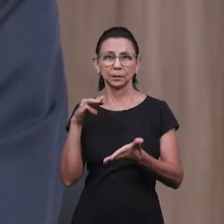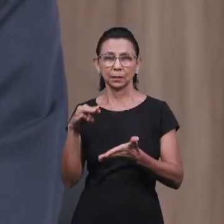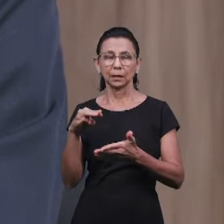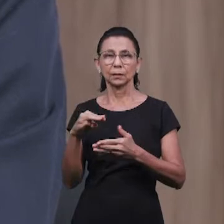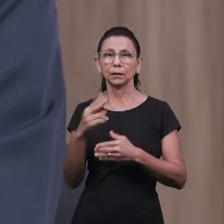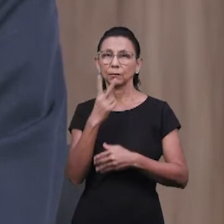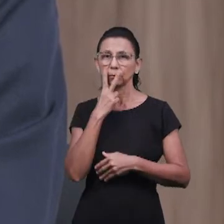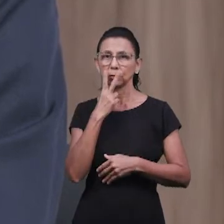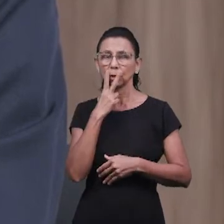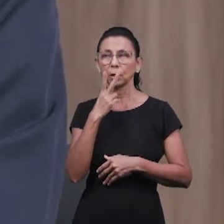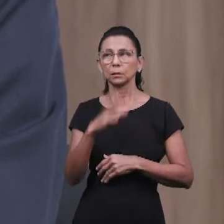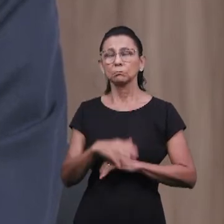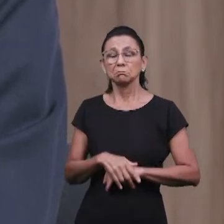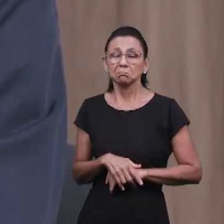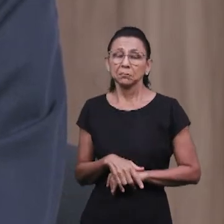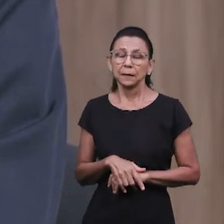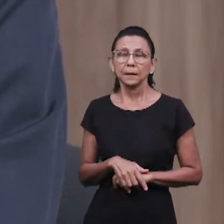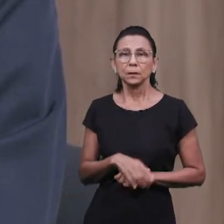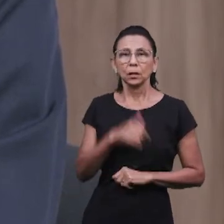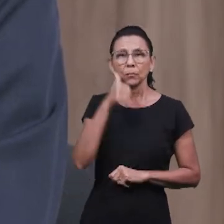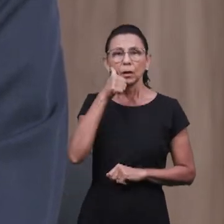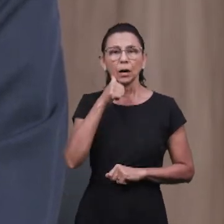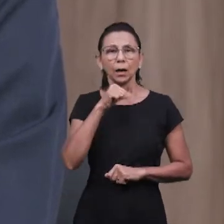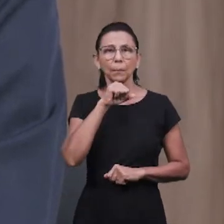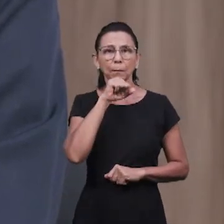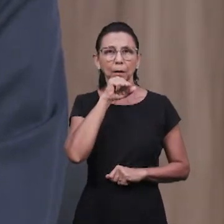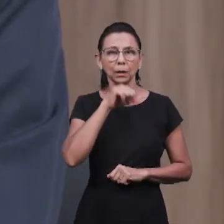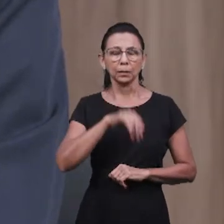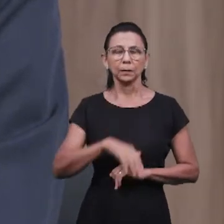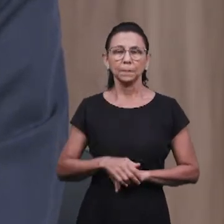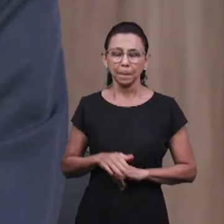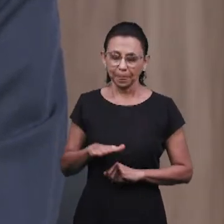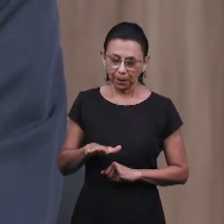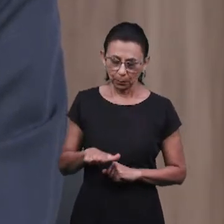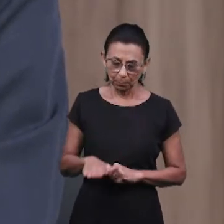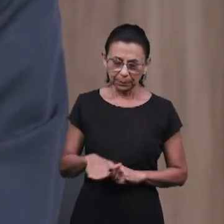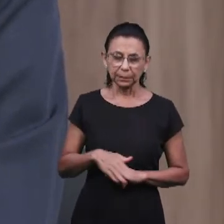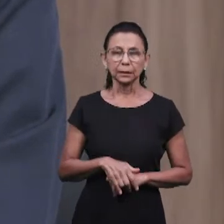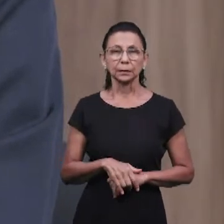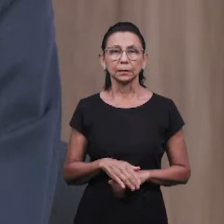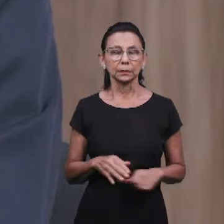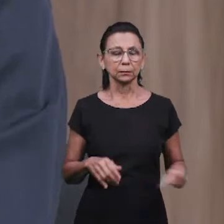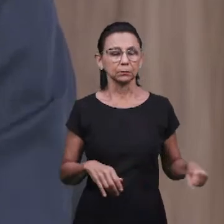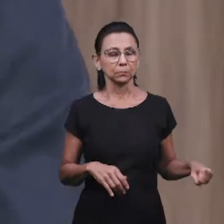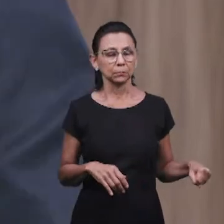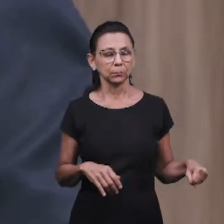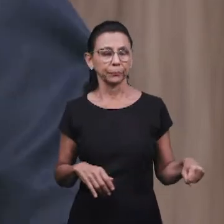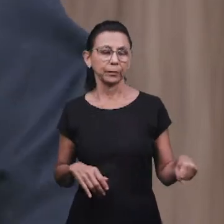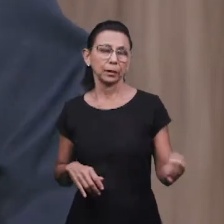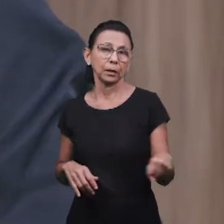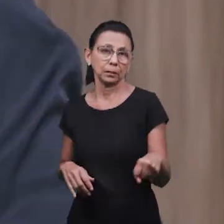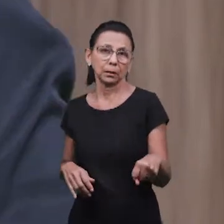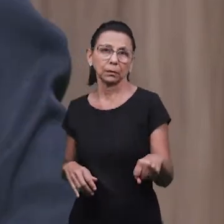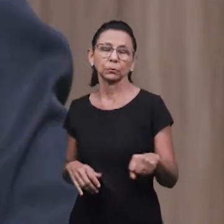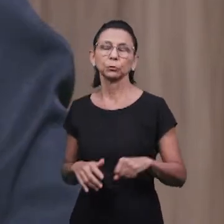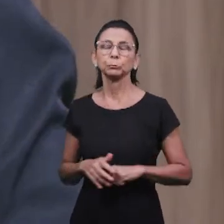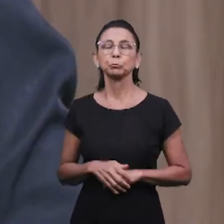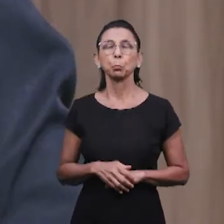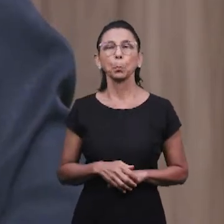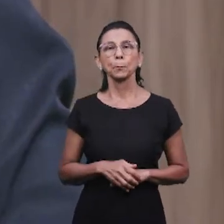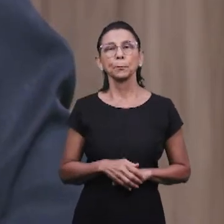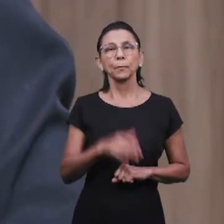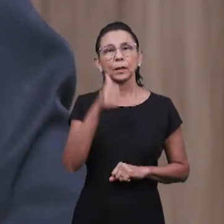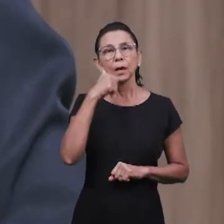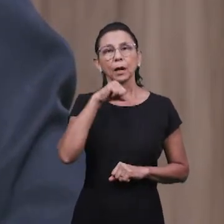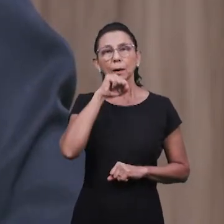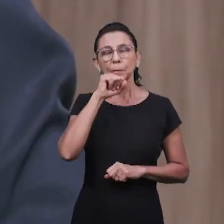chegou com a mãe, visitante, né? E a gente tem que ter muito cuidado com o visitante, você não sabe qual a percepção. Ela chegou, a mãe